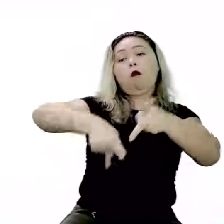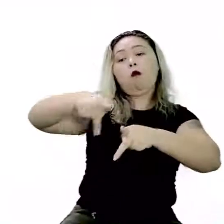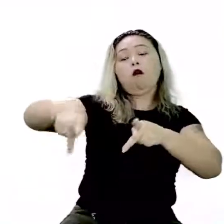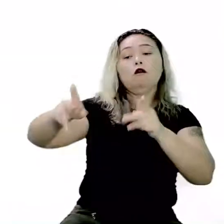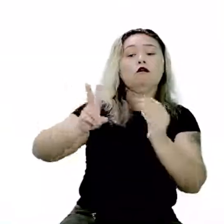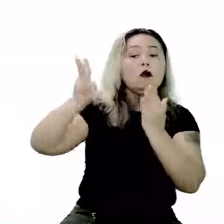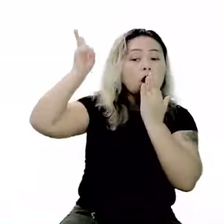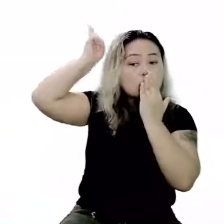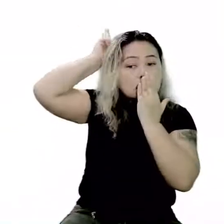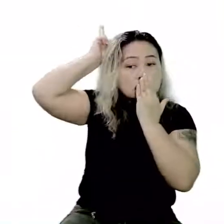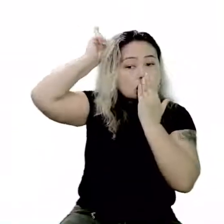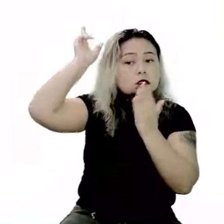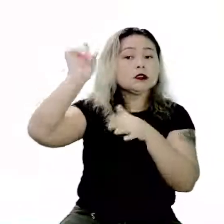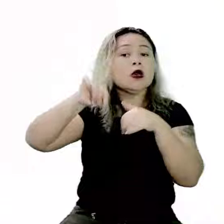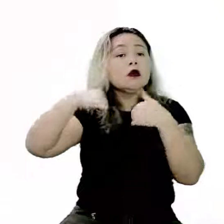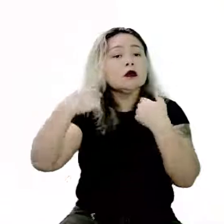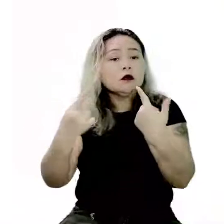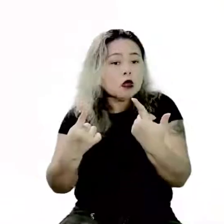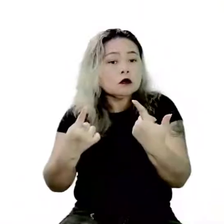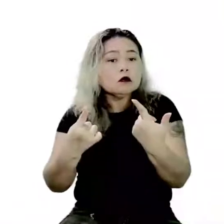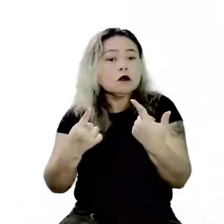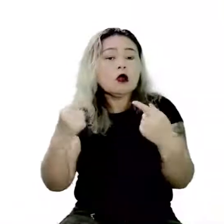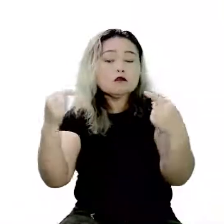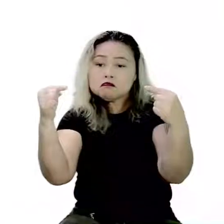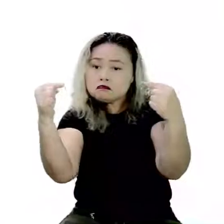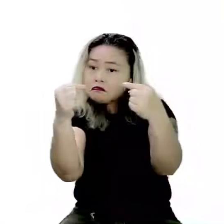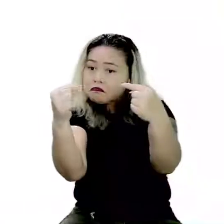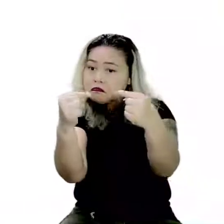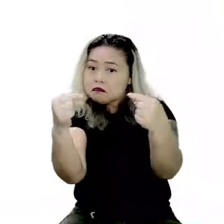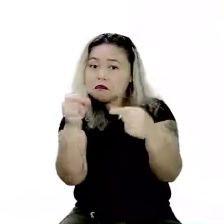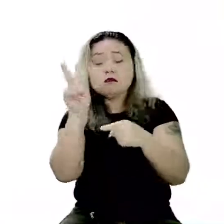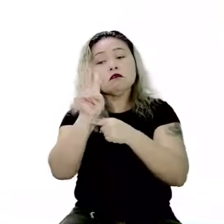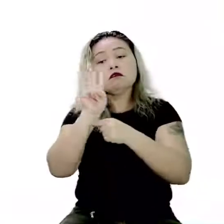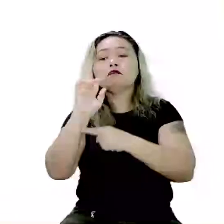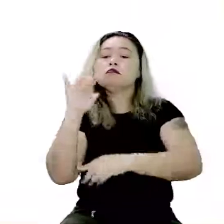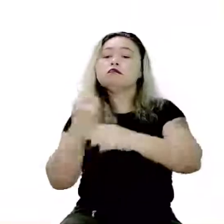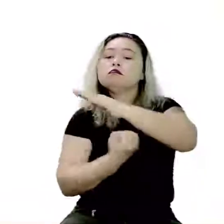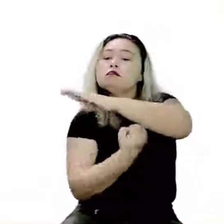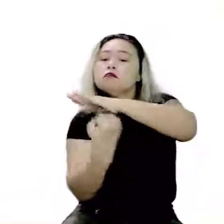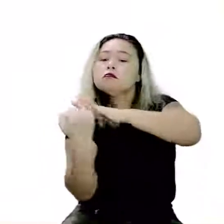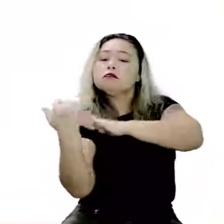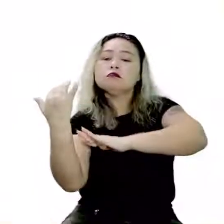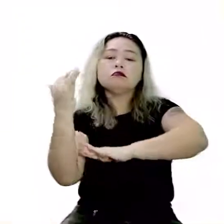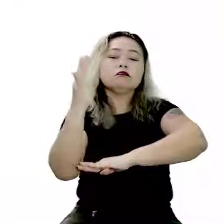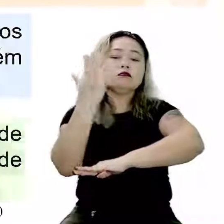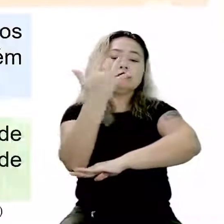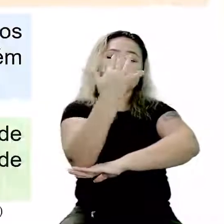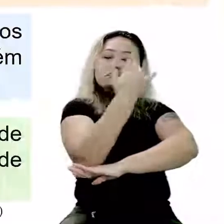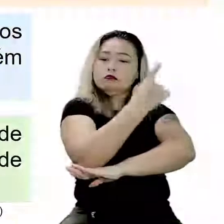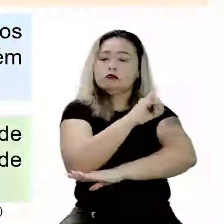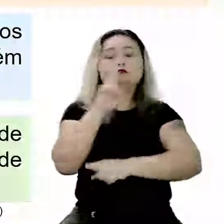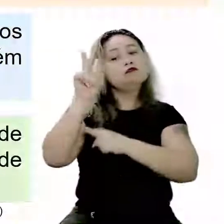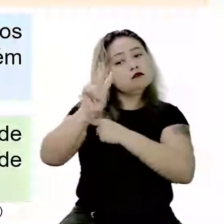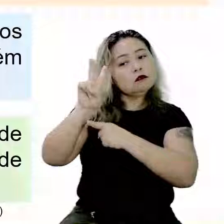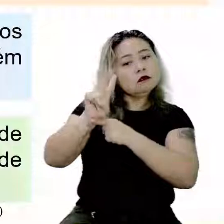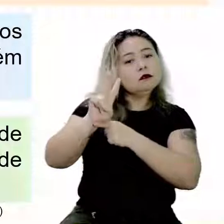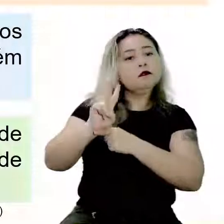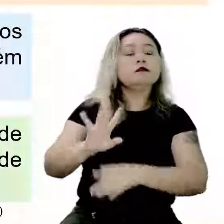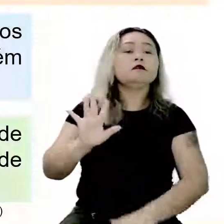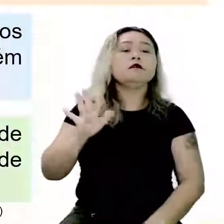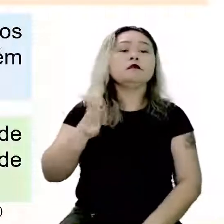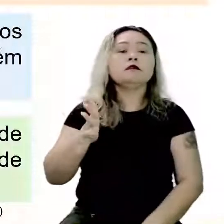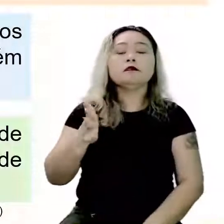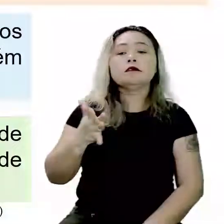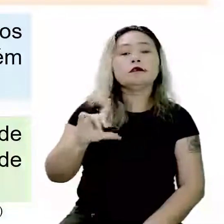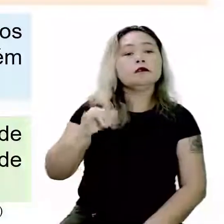de maneira geral, compatíveis, claro, com a conservação ambiental. Bem,